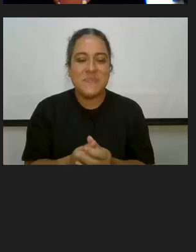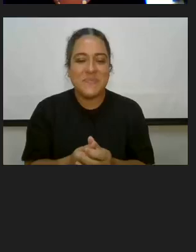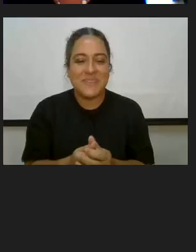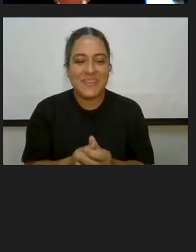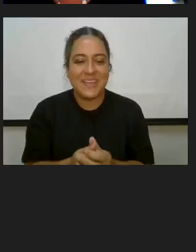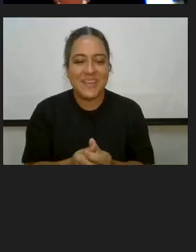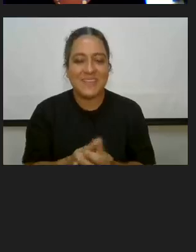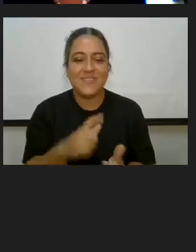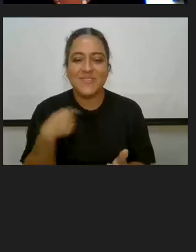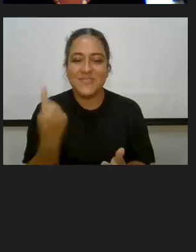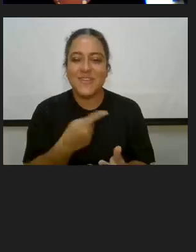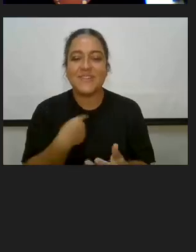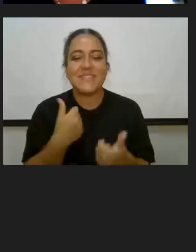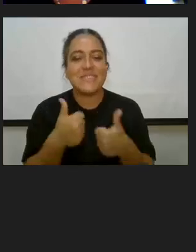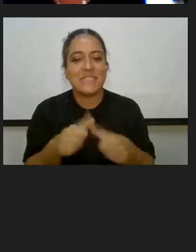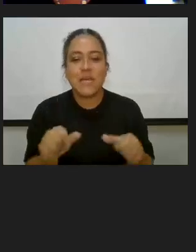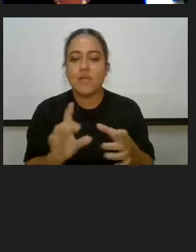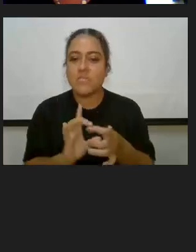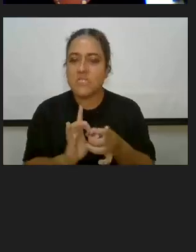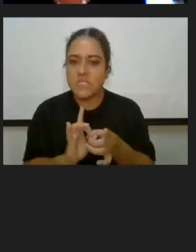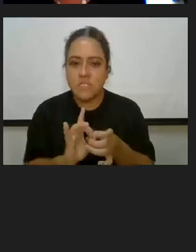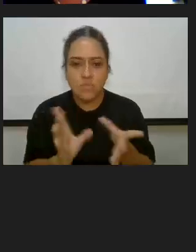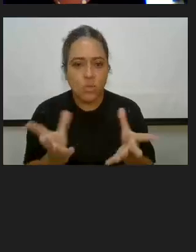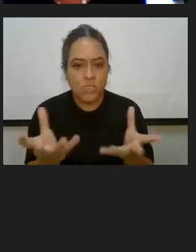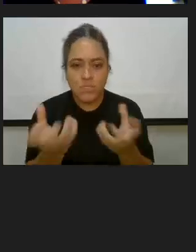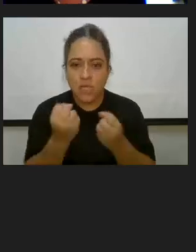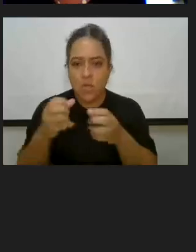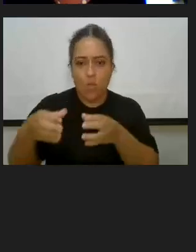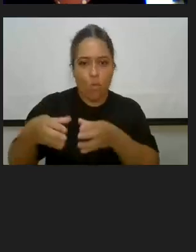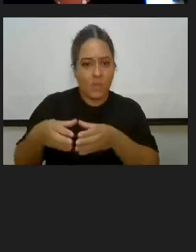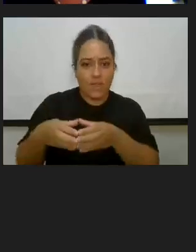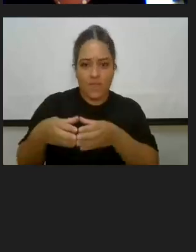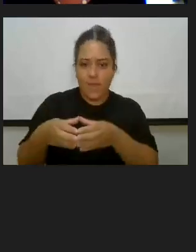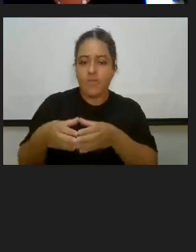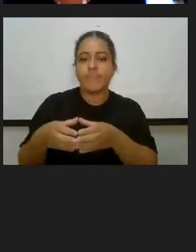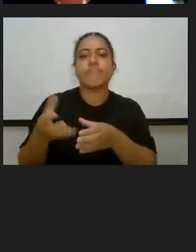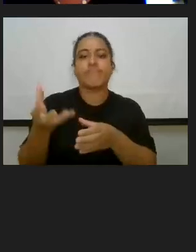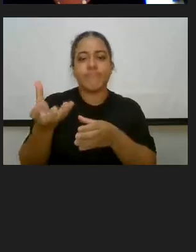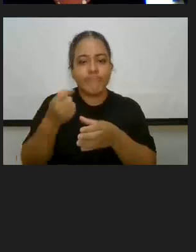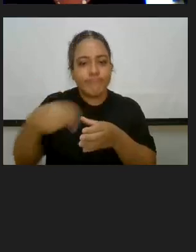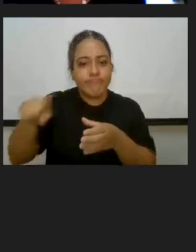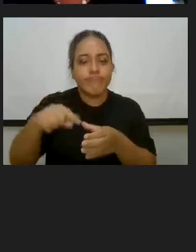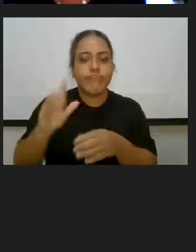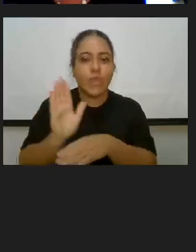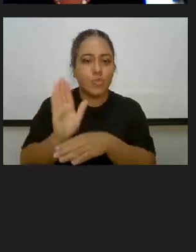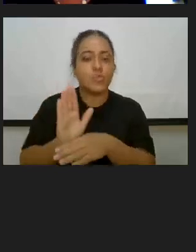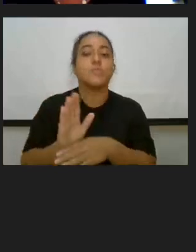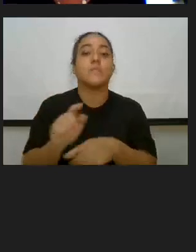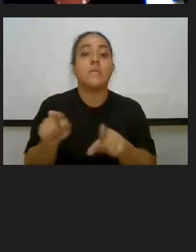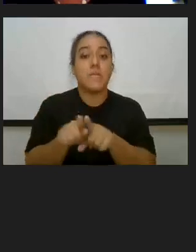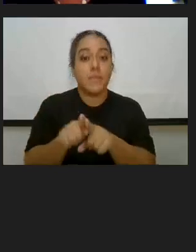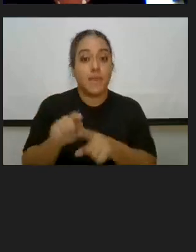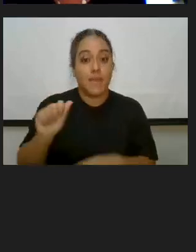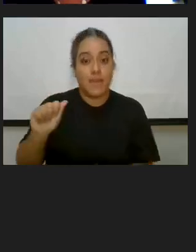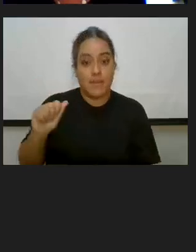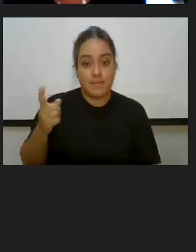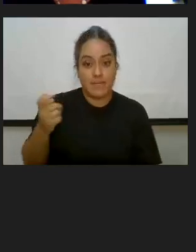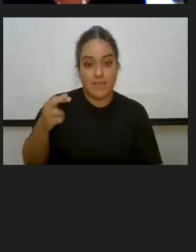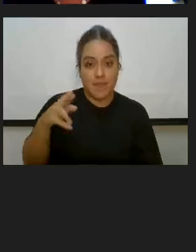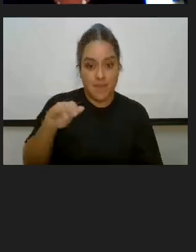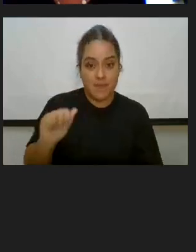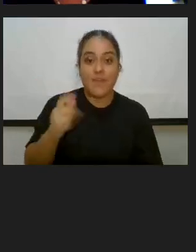estamos à disposição, né, enquanto comitê, e como a Adriana colocou no início, em breve a gente vai